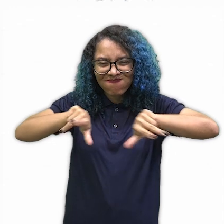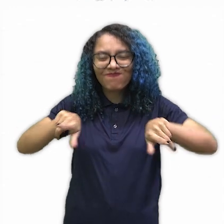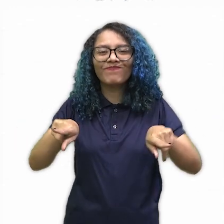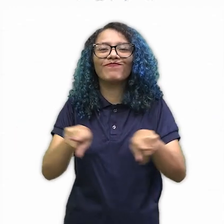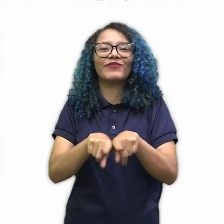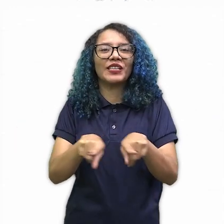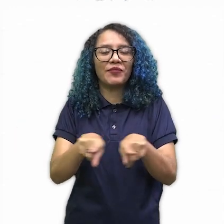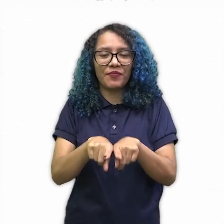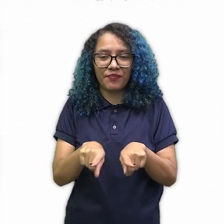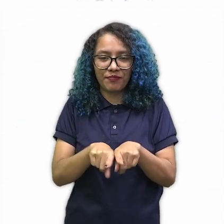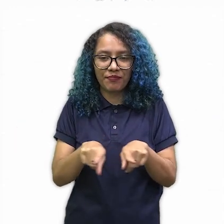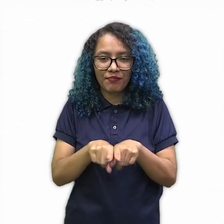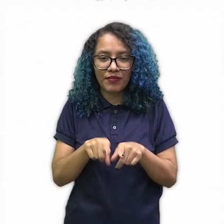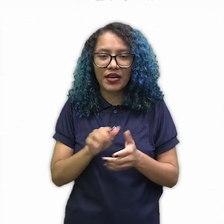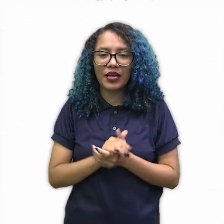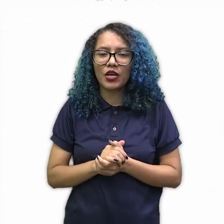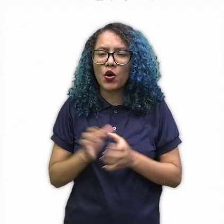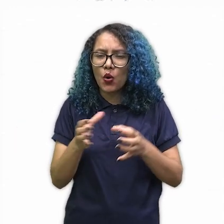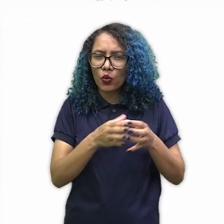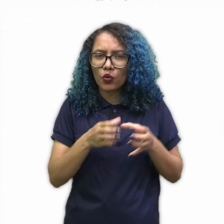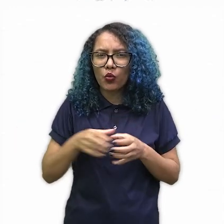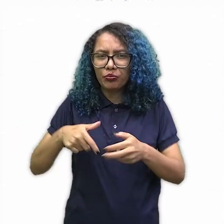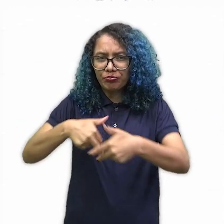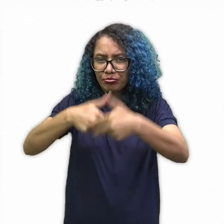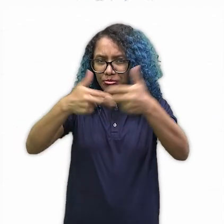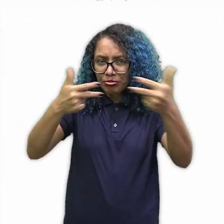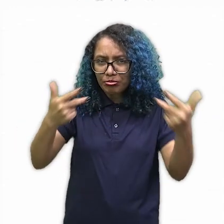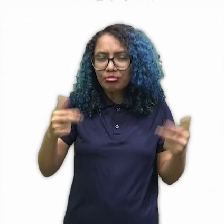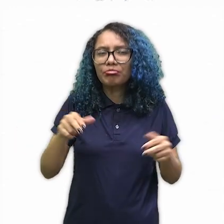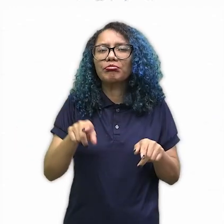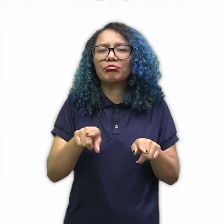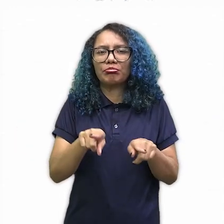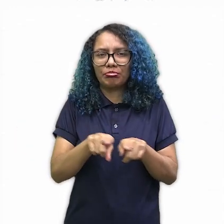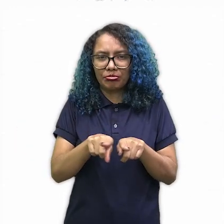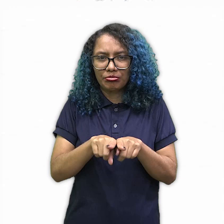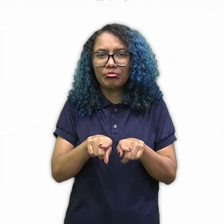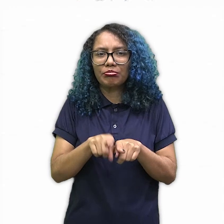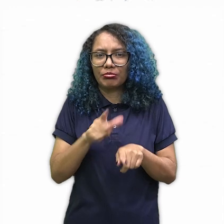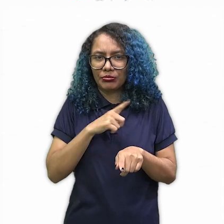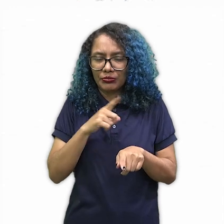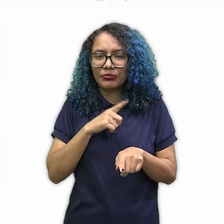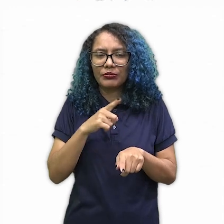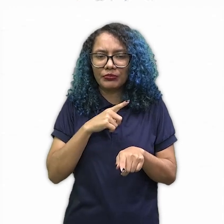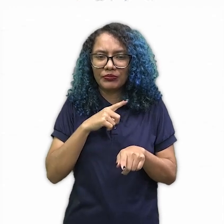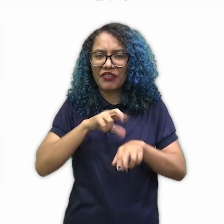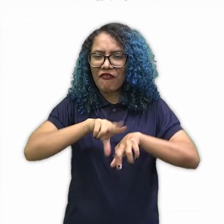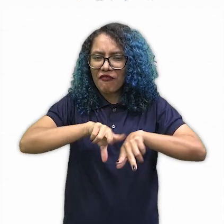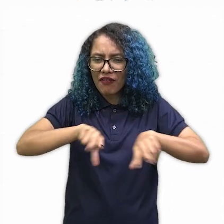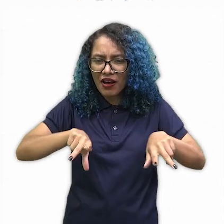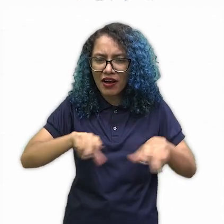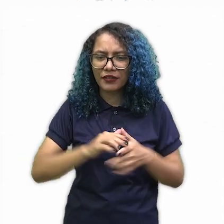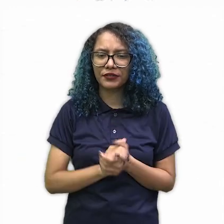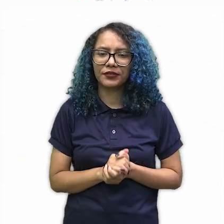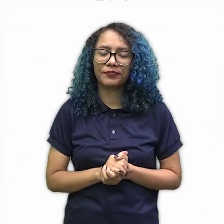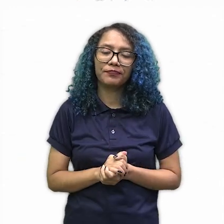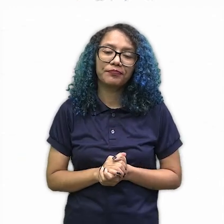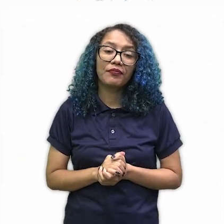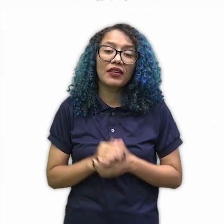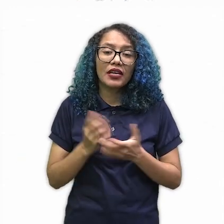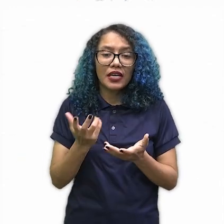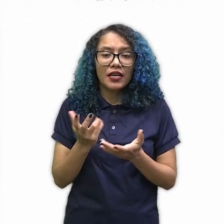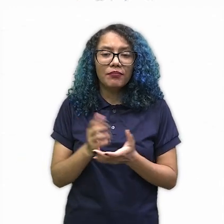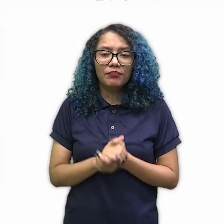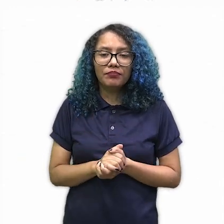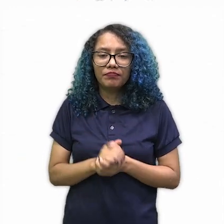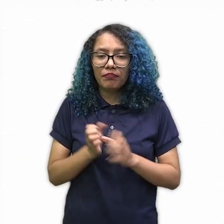diversificado, com uma grande variedade de grupos étnicos que têm raízes culturais, linguísticas